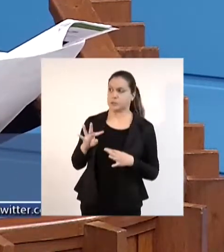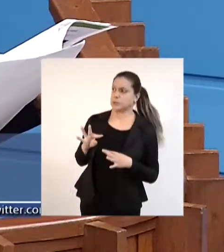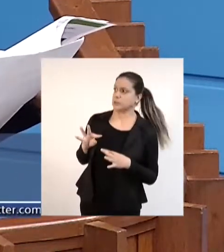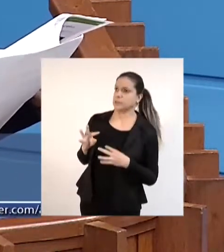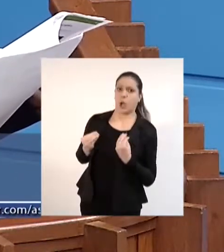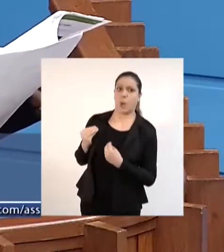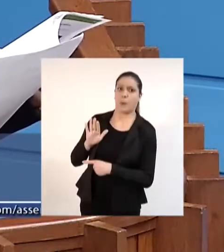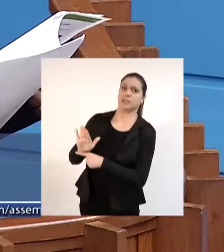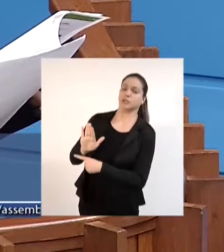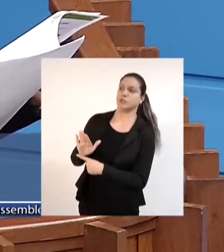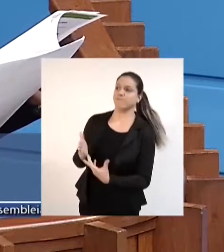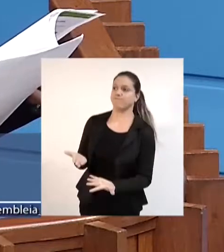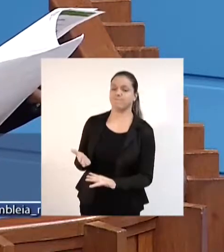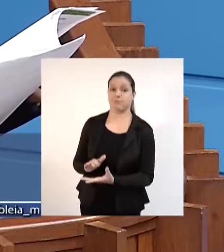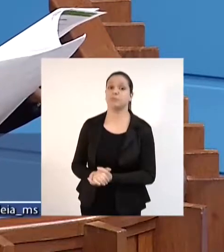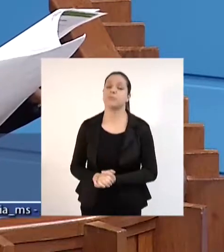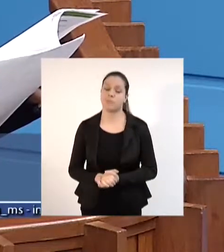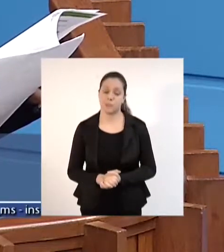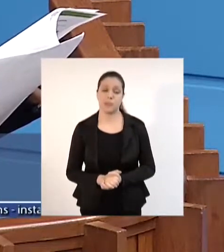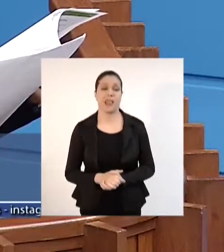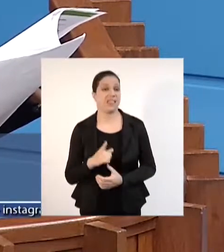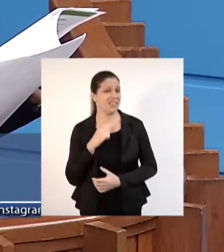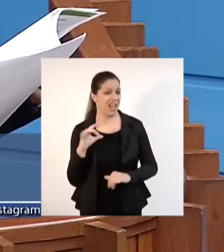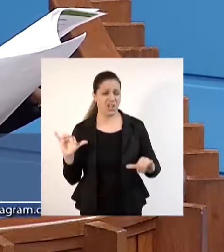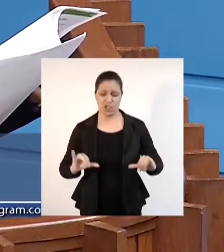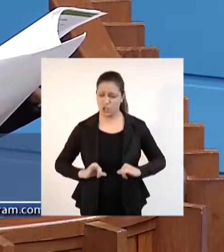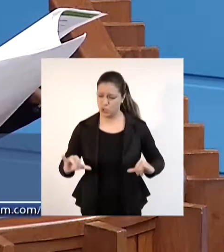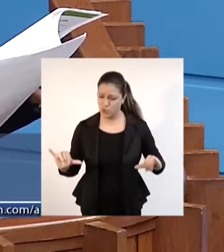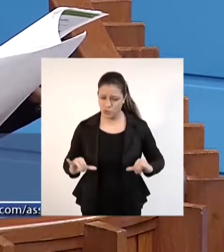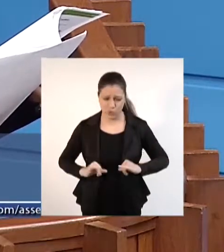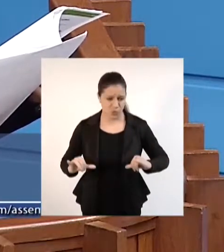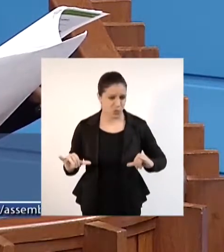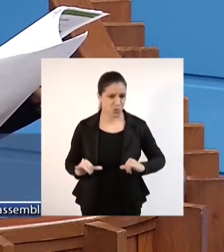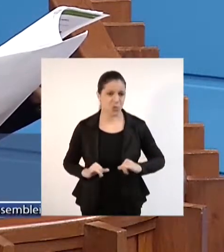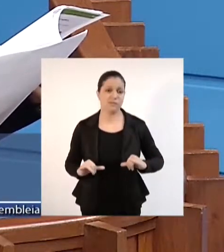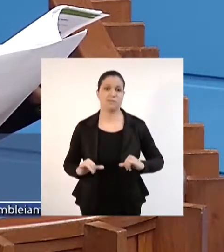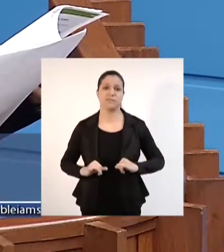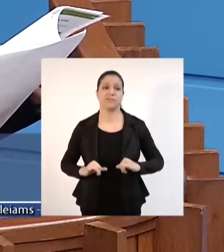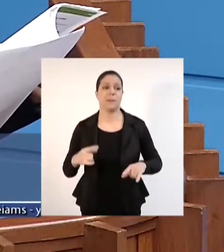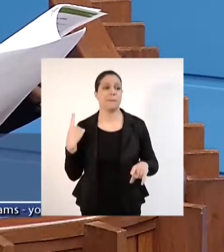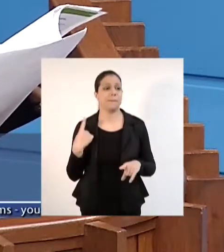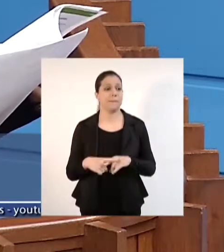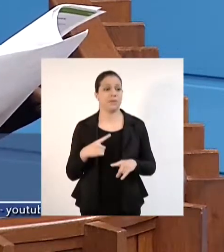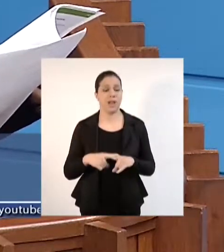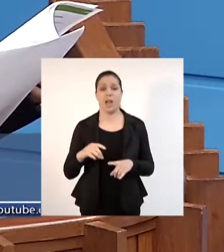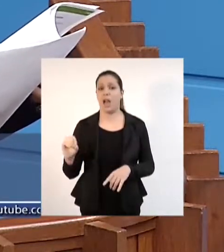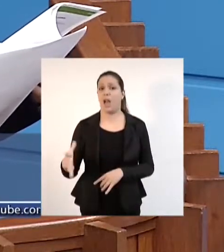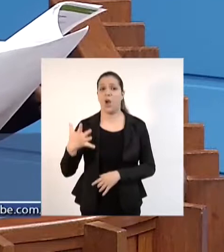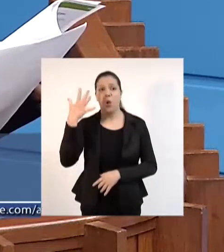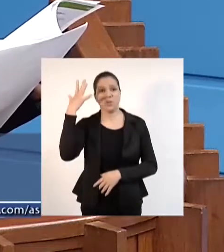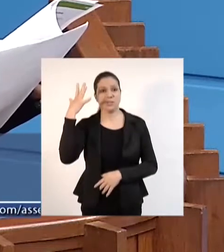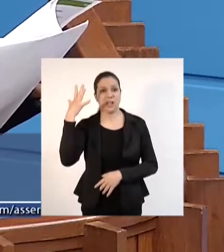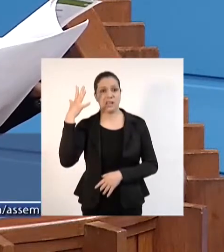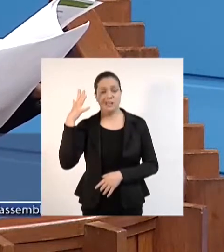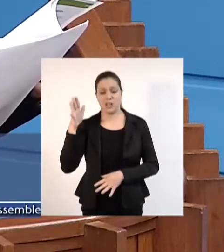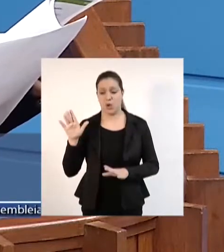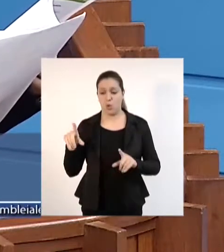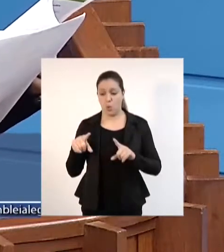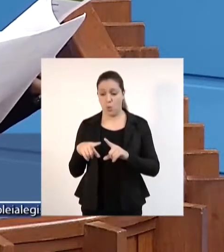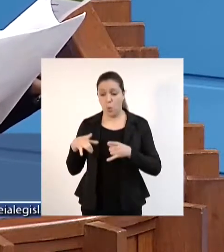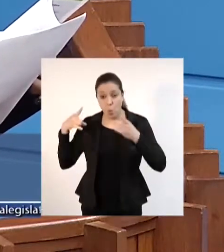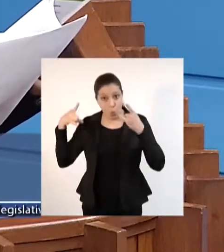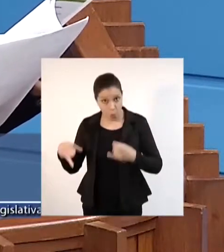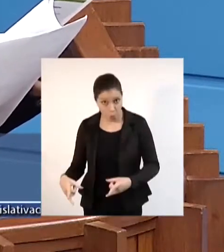Agora, entre eles, sofrimento, desespero e reações que incluem quebrar o quarto inteiro, põe medo nos pais. O